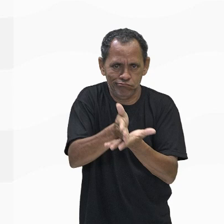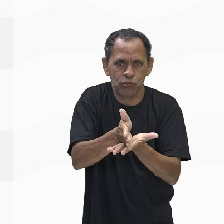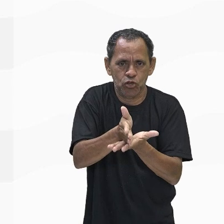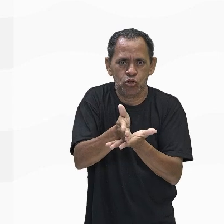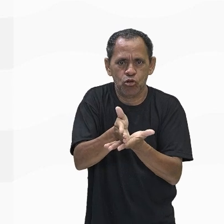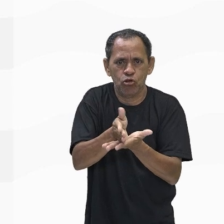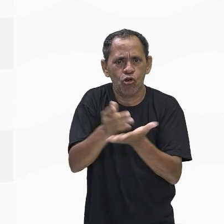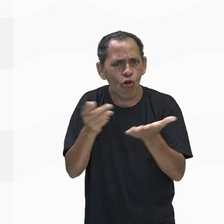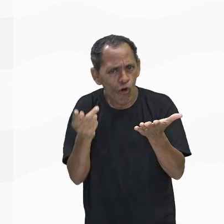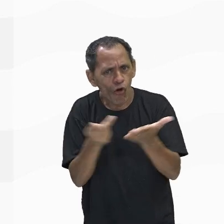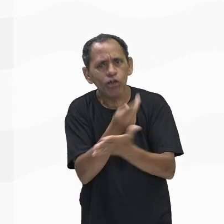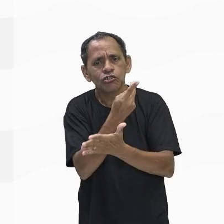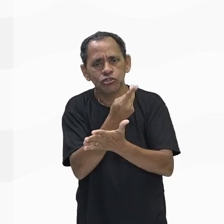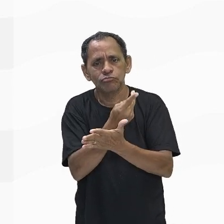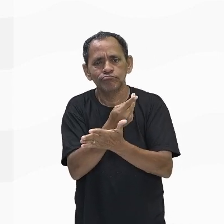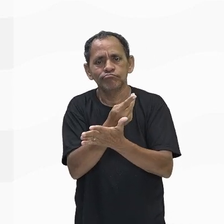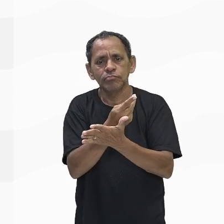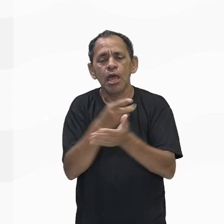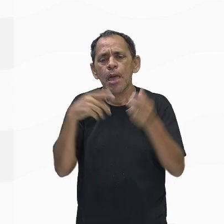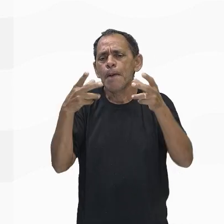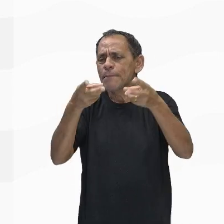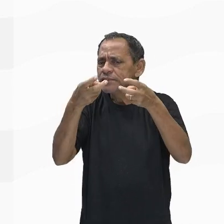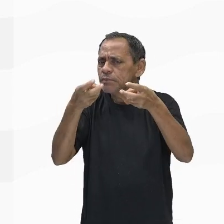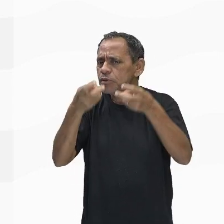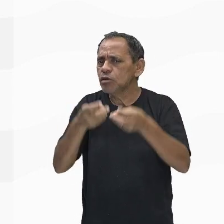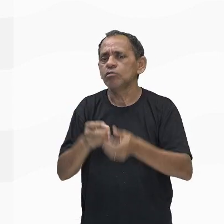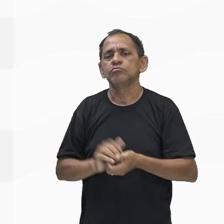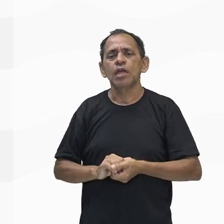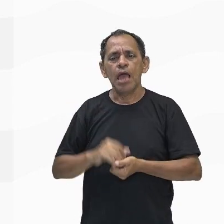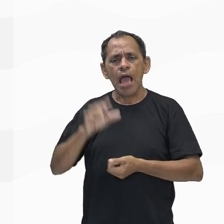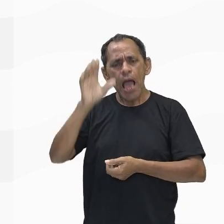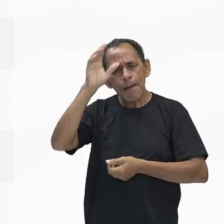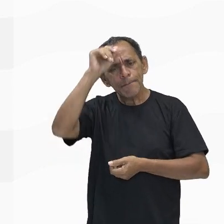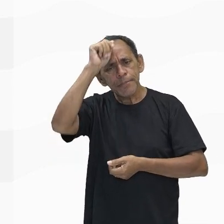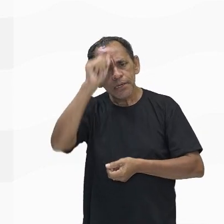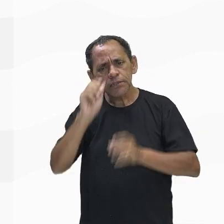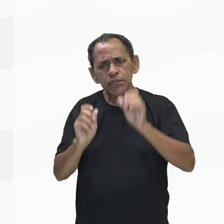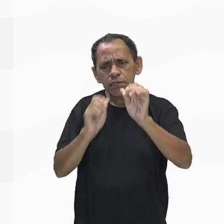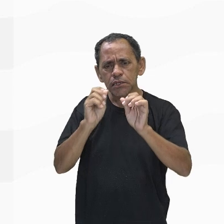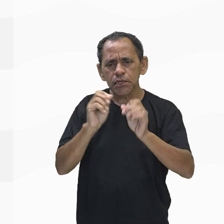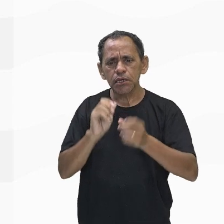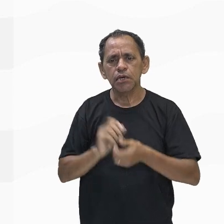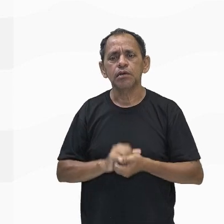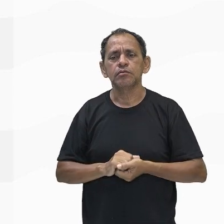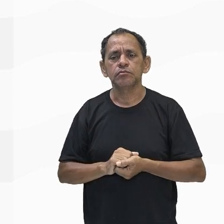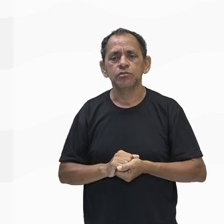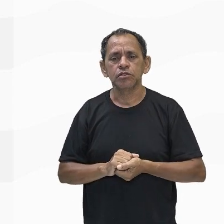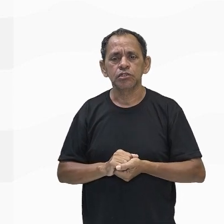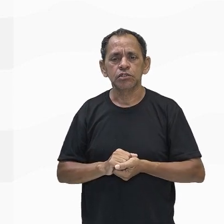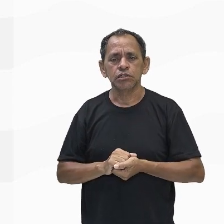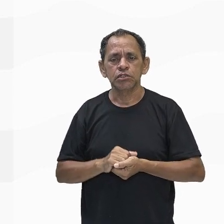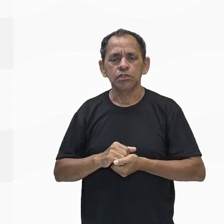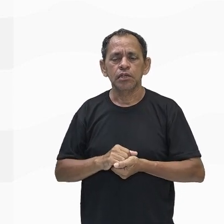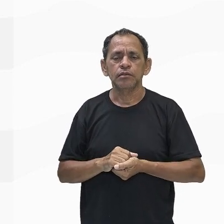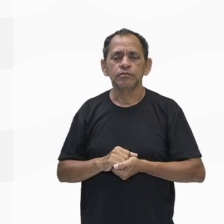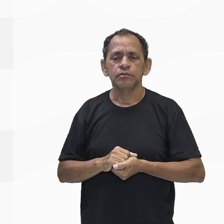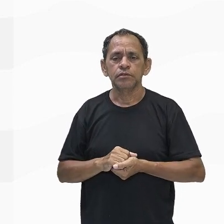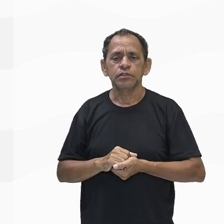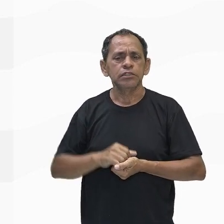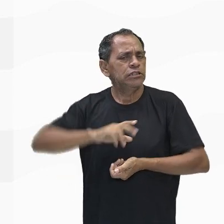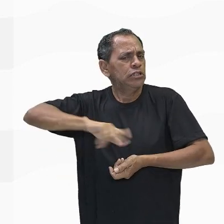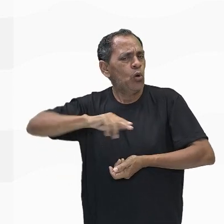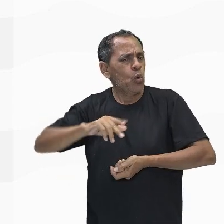de errado em não alcançar o que se idealiza. O errado é não aprender com os erros.